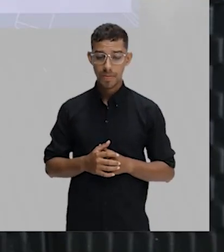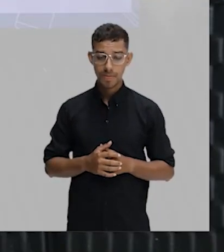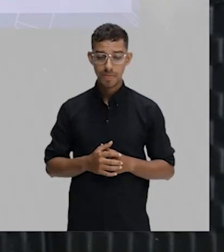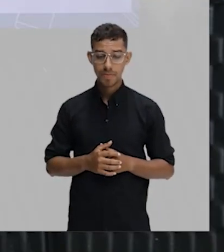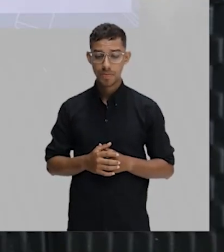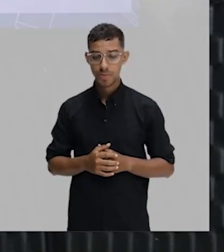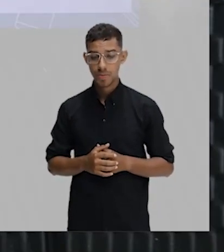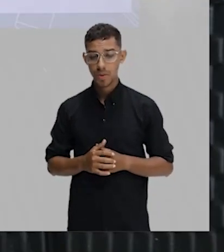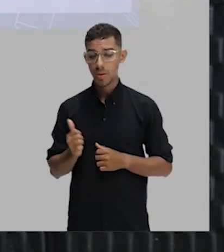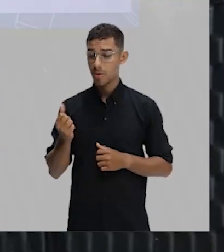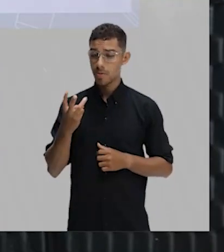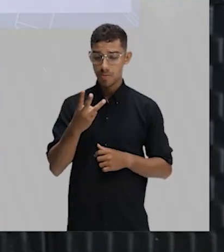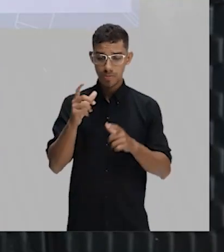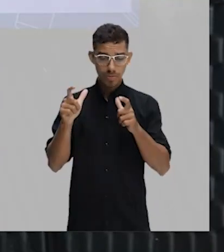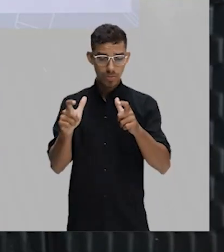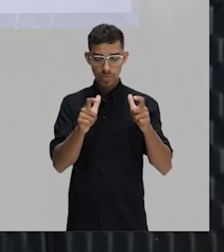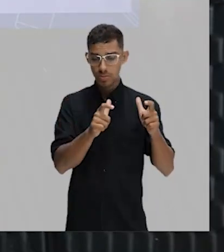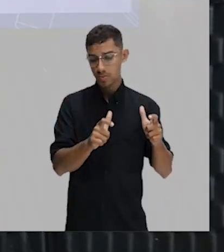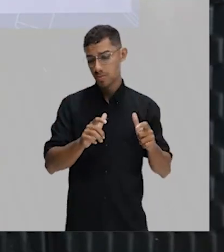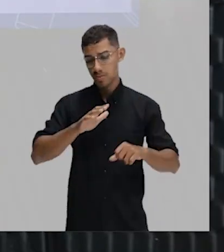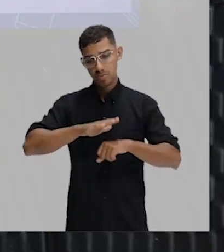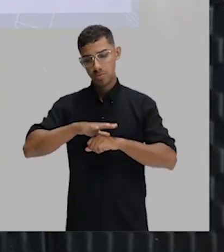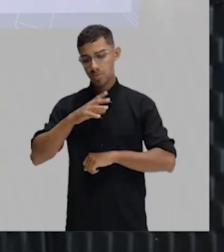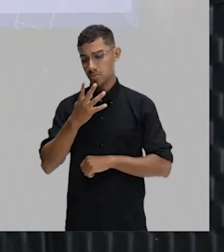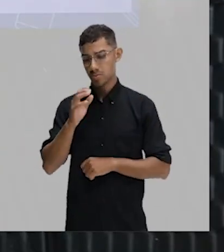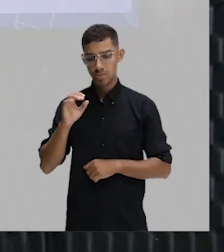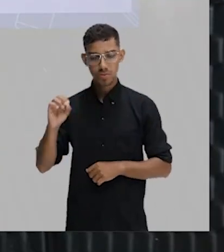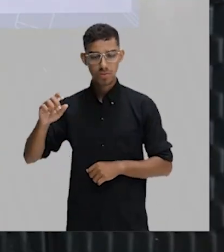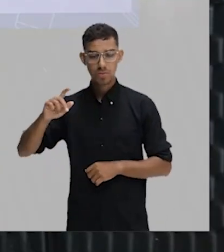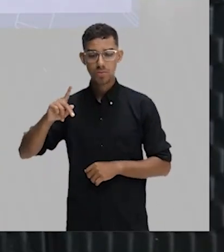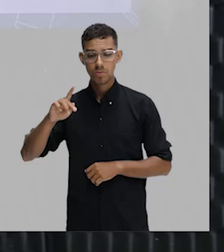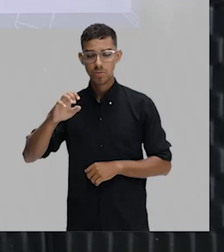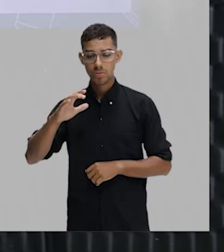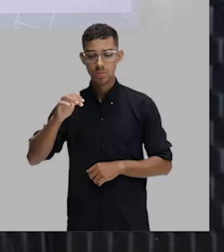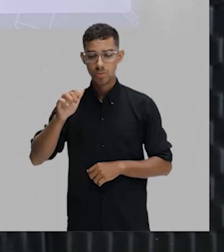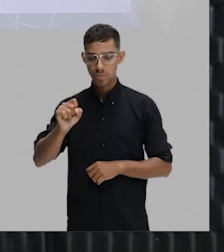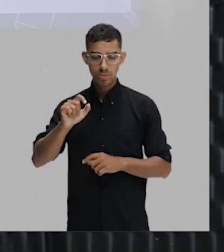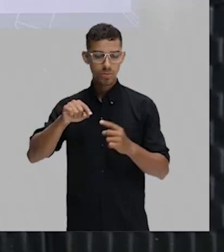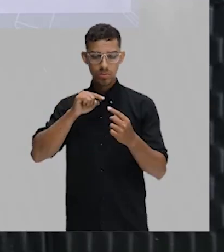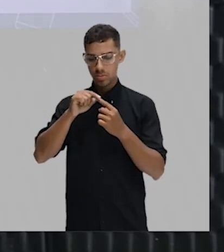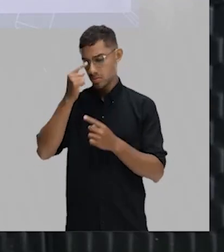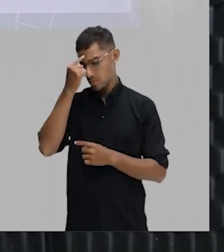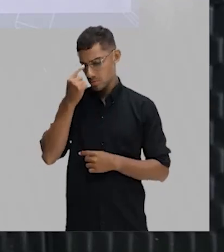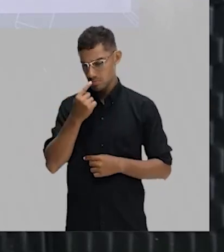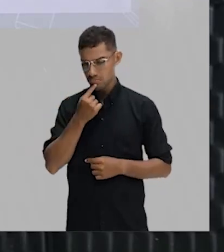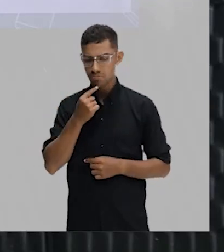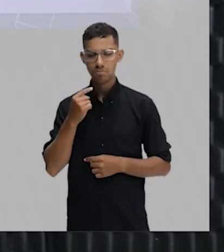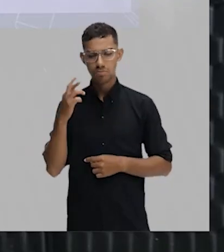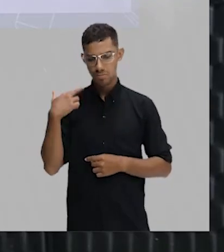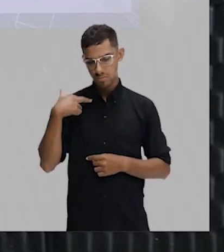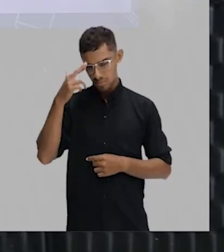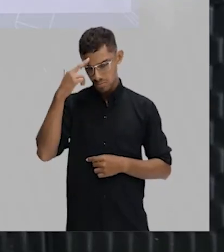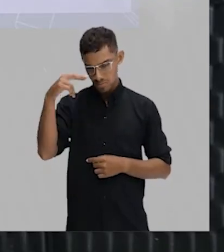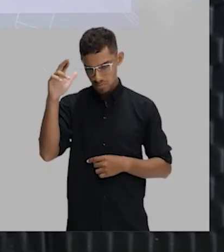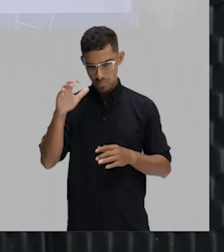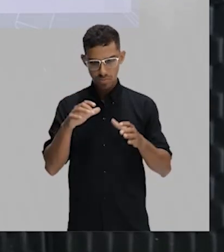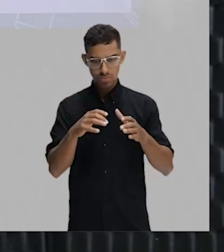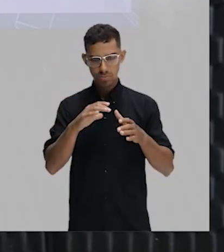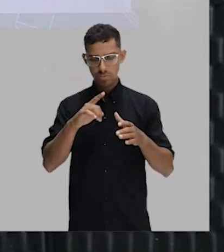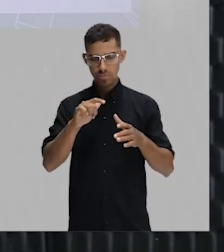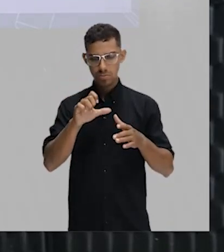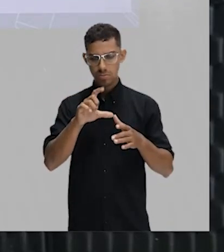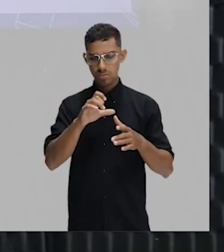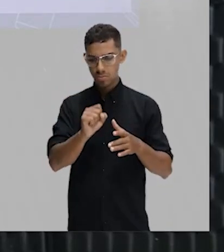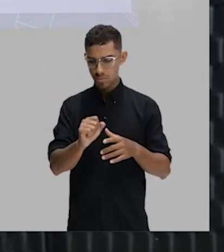de 3 espaços com mais ou menos 400 peças entre imagens sagradas, sinos, cálices, pinturas e um altar-mor